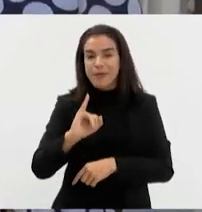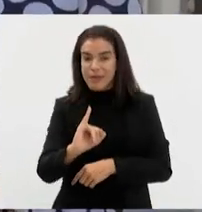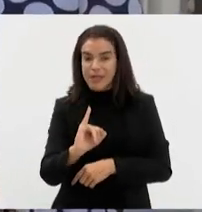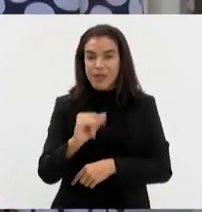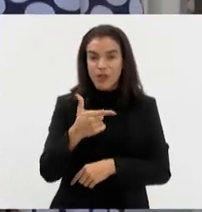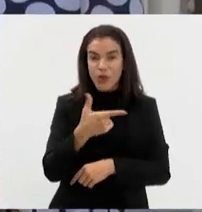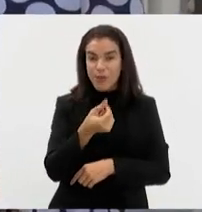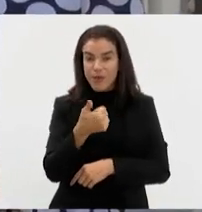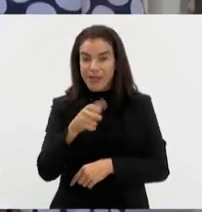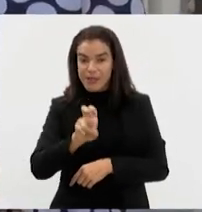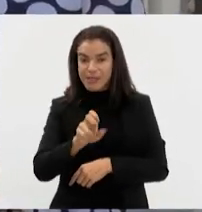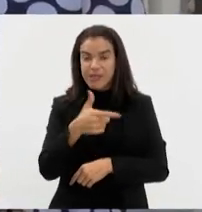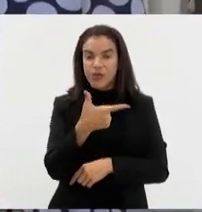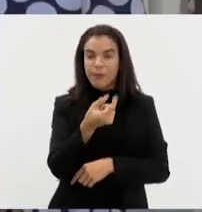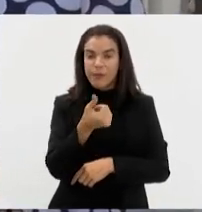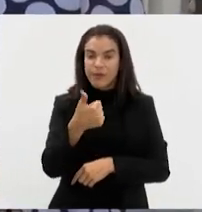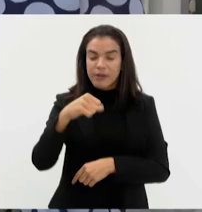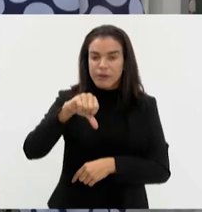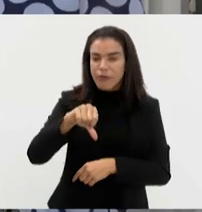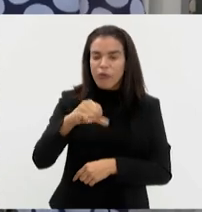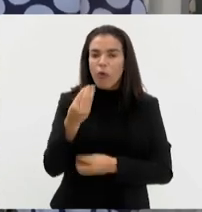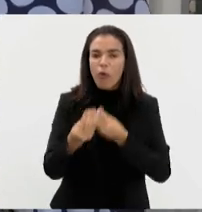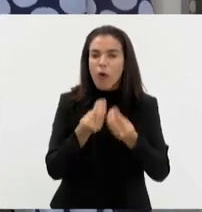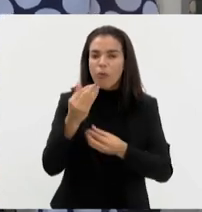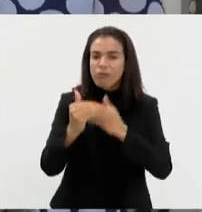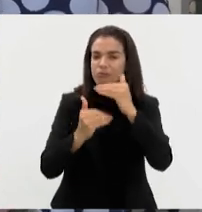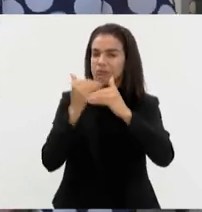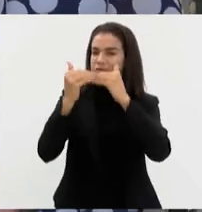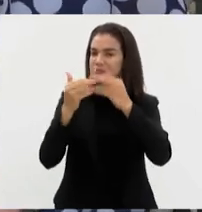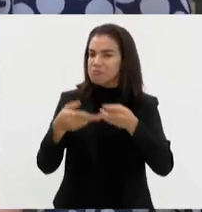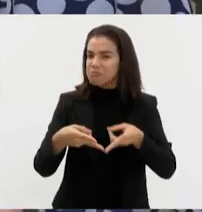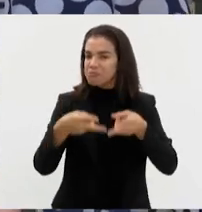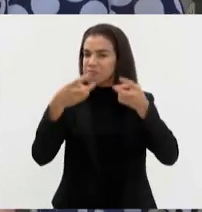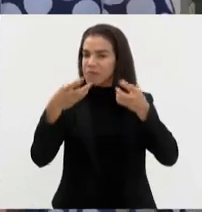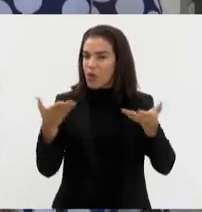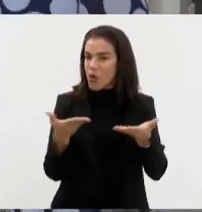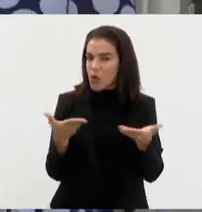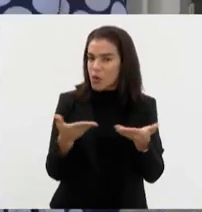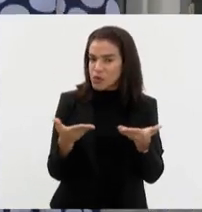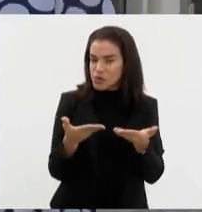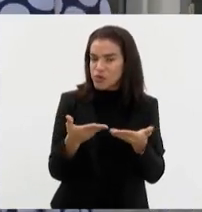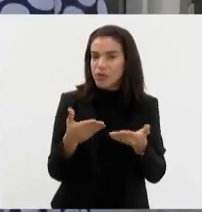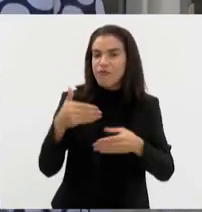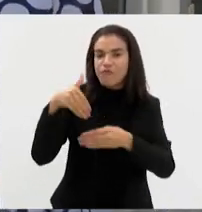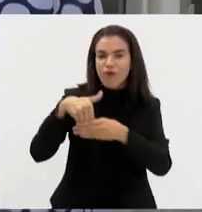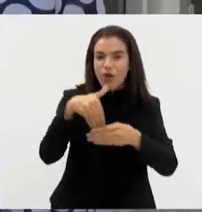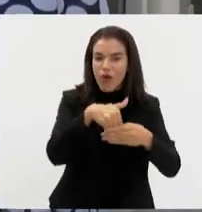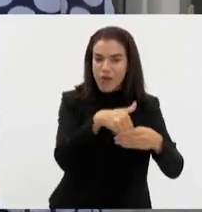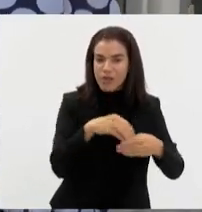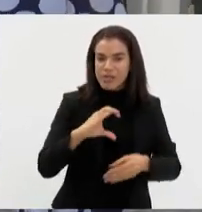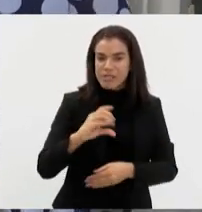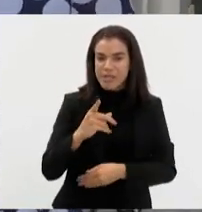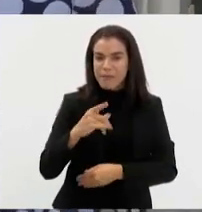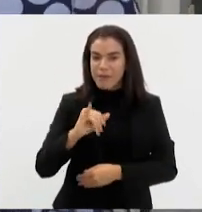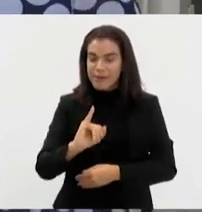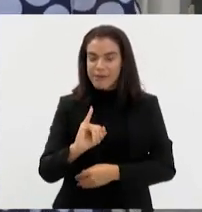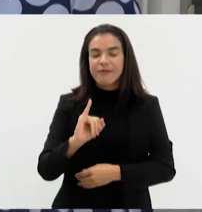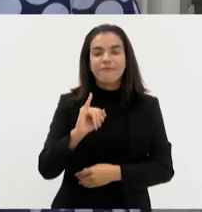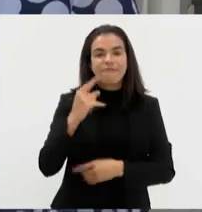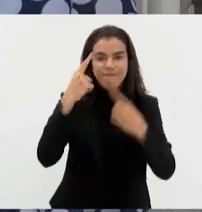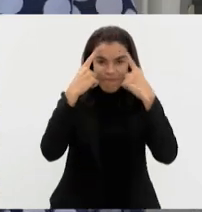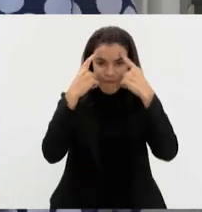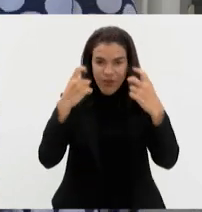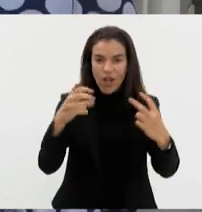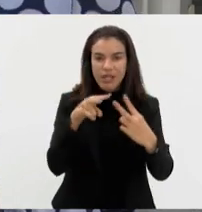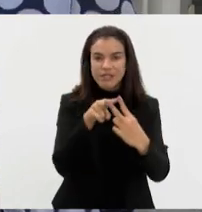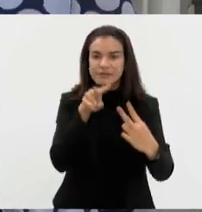2015 e 2019. Qual o avanço que teve em relação a esse tema? Hoje também vota a CPI da violência cibernética contra as